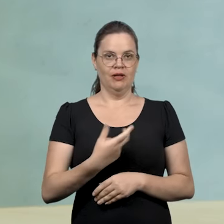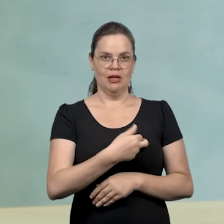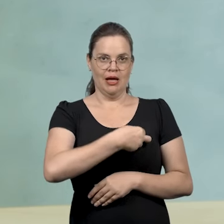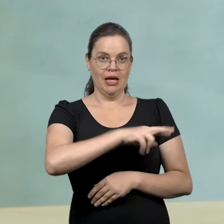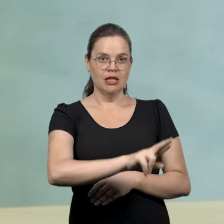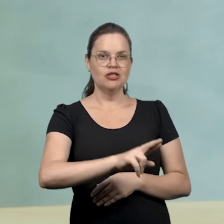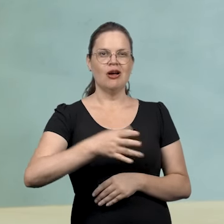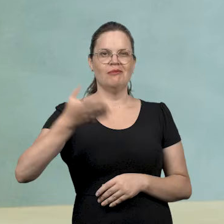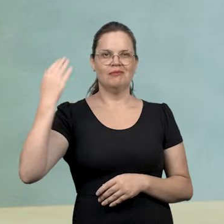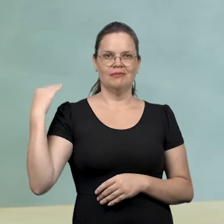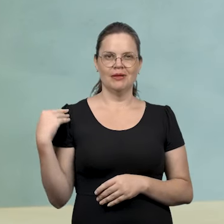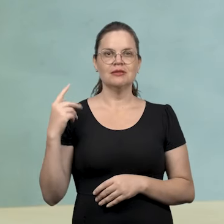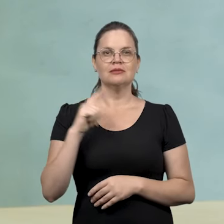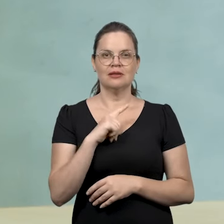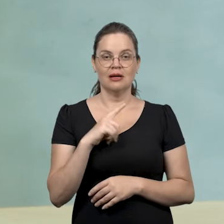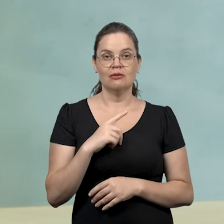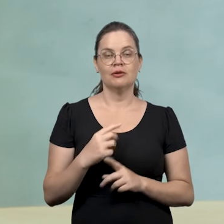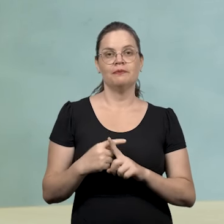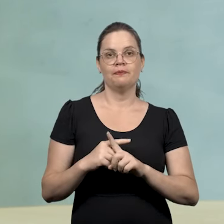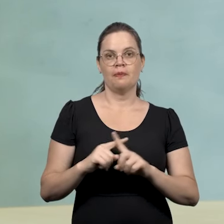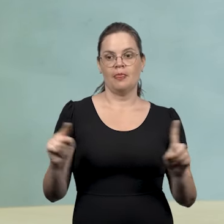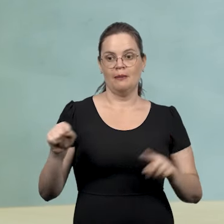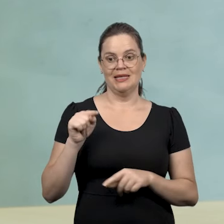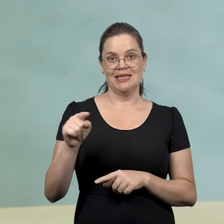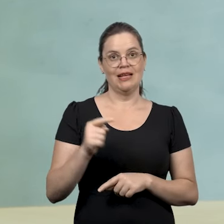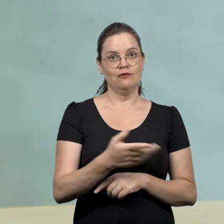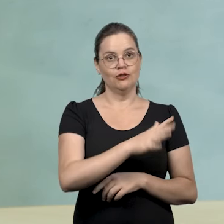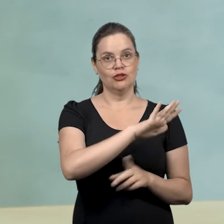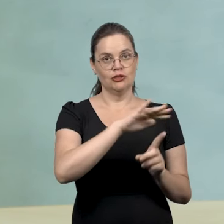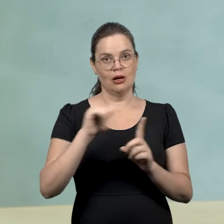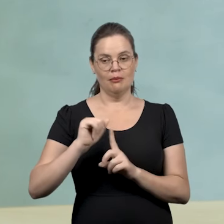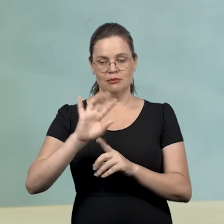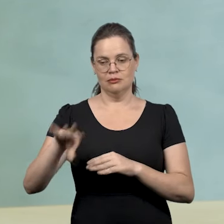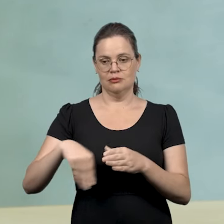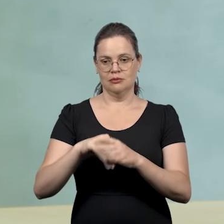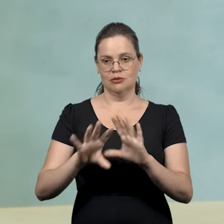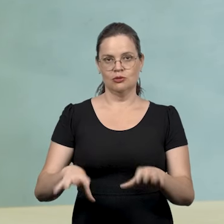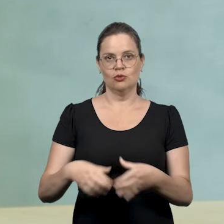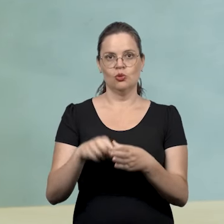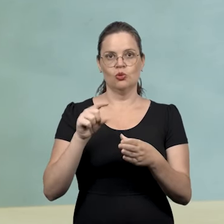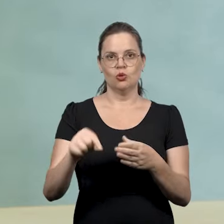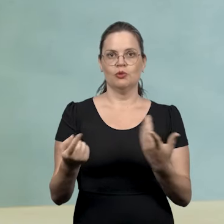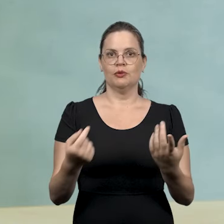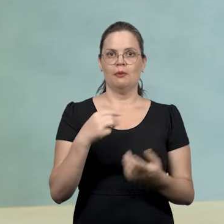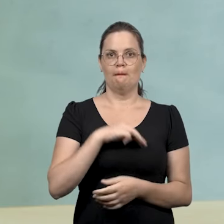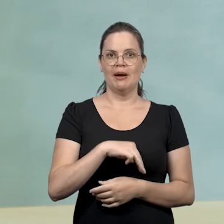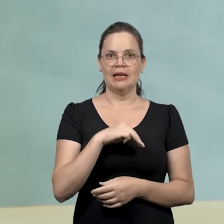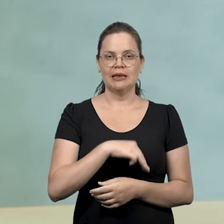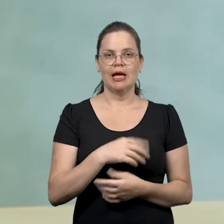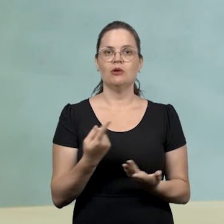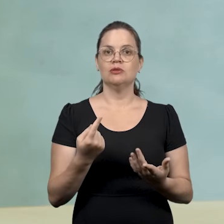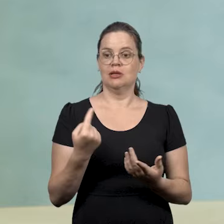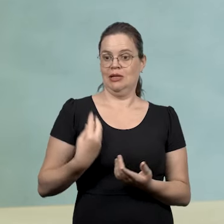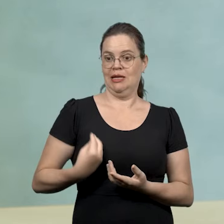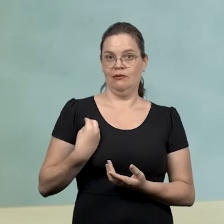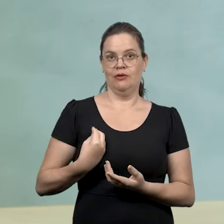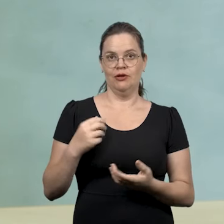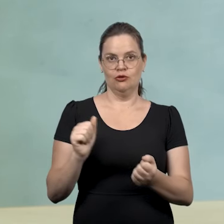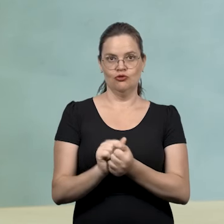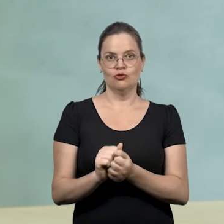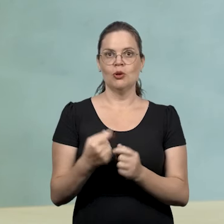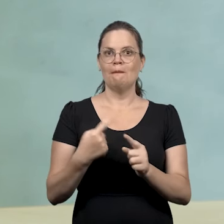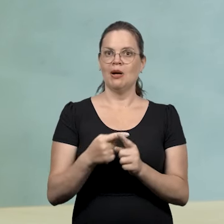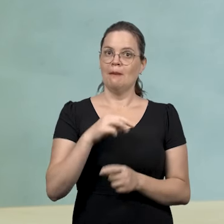teve, mas ele convive então com um grupo, né, com Mateus, que era o cobrador de impostos, alguém